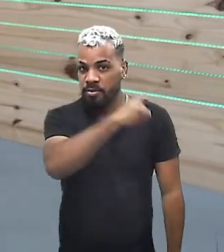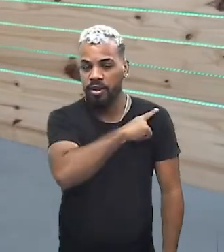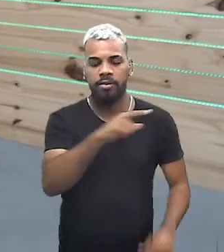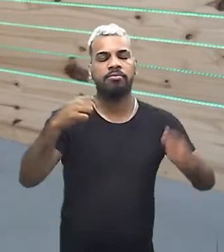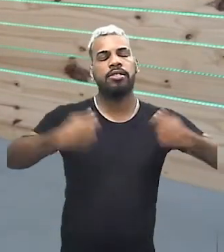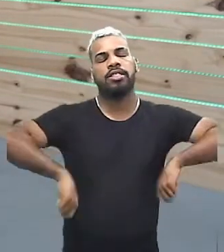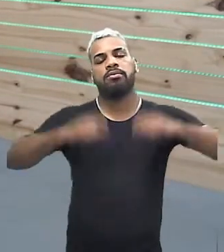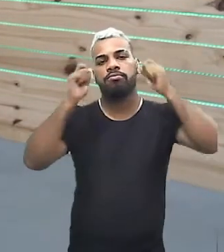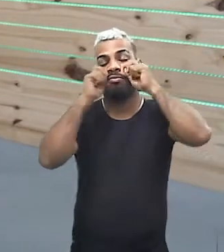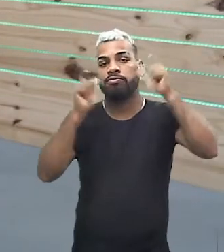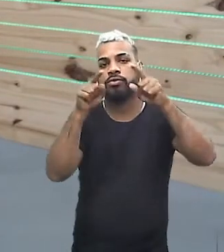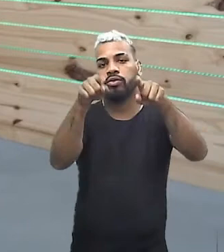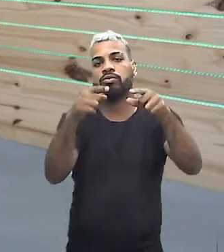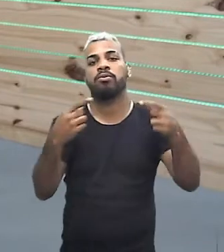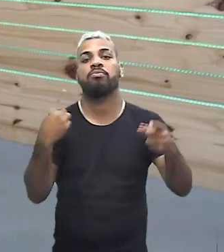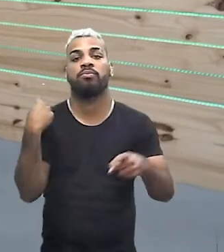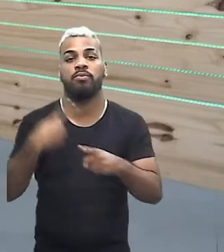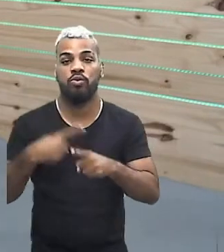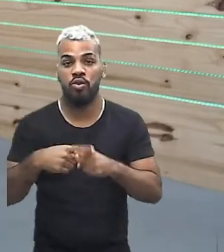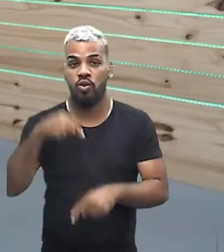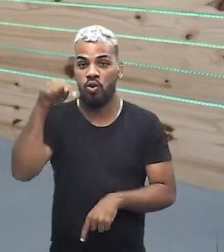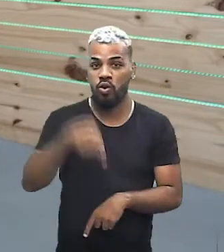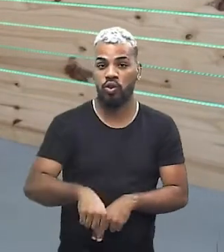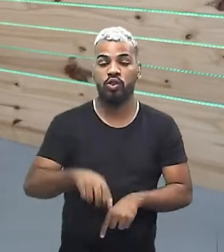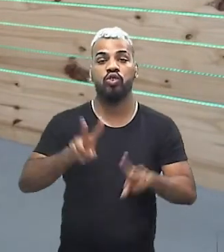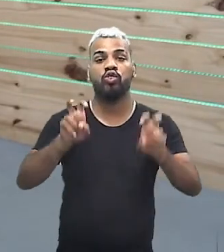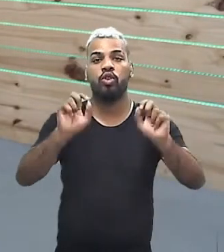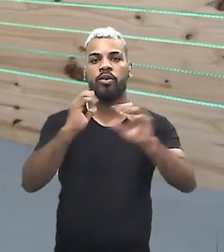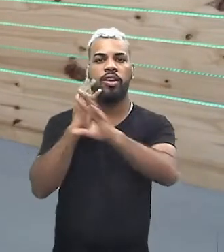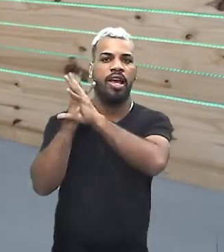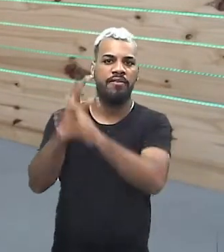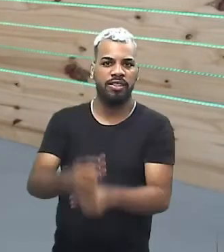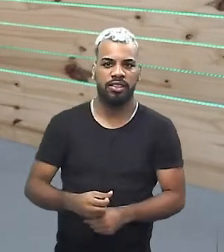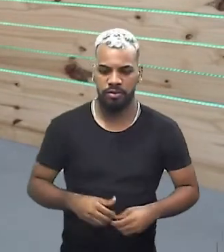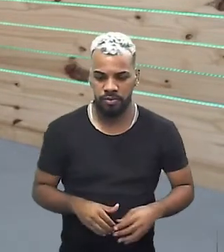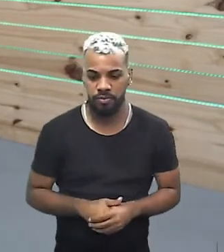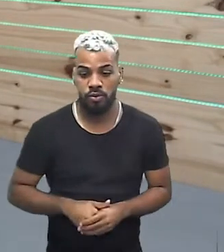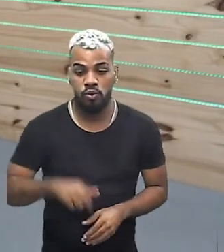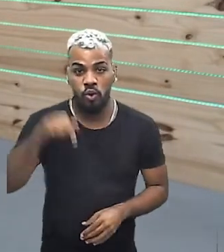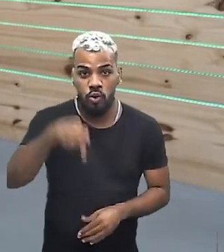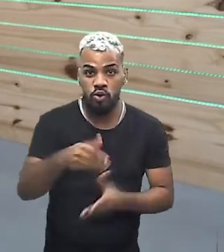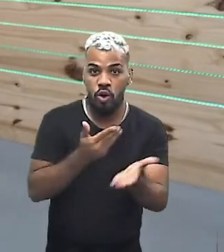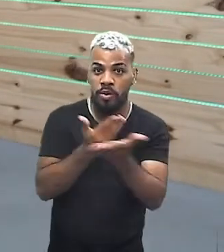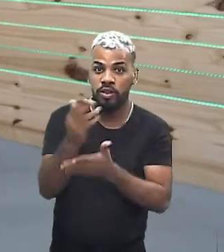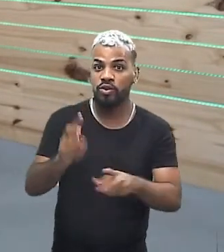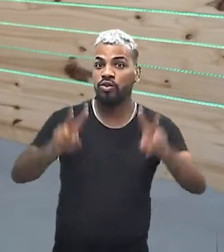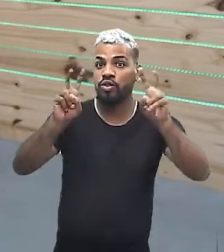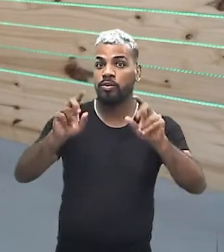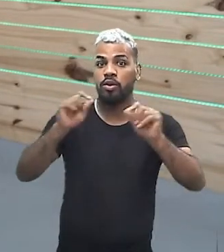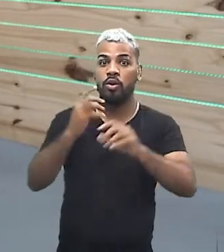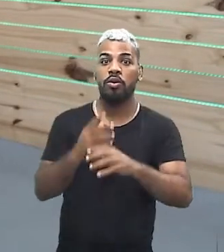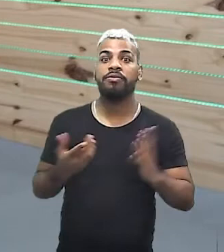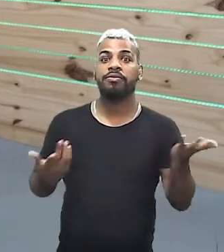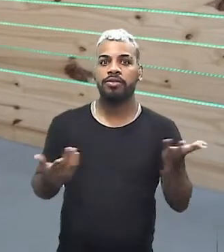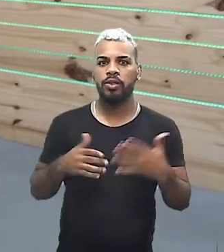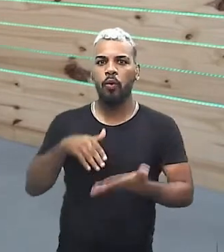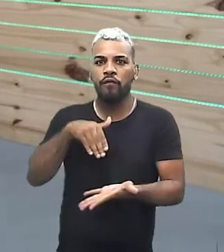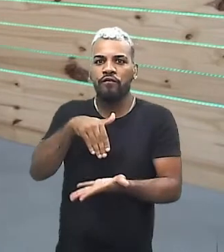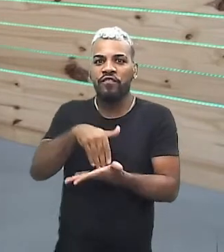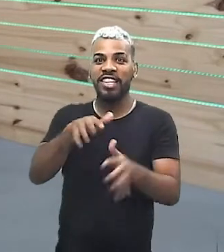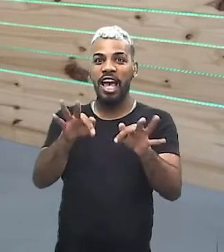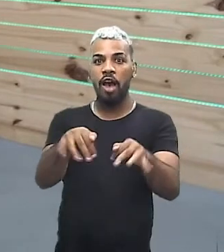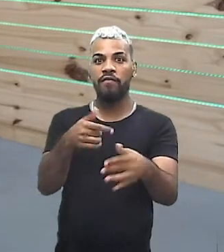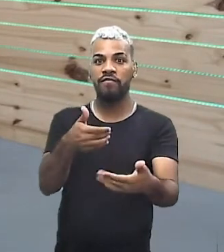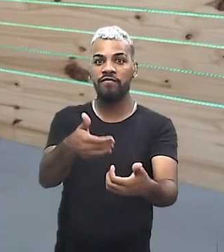muito ligado em mim porque hoje é dia de revisão tá hoje a gente começa com a nossa reta final aqui do